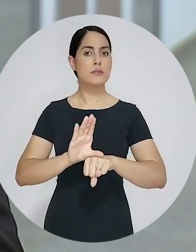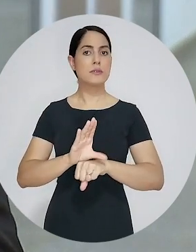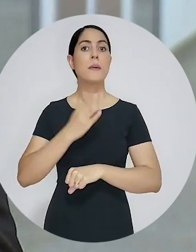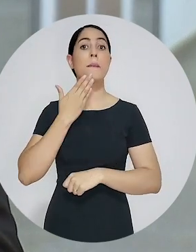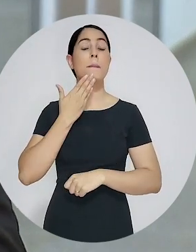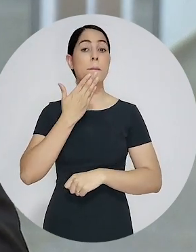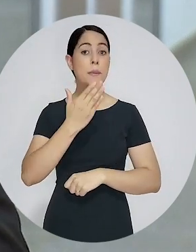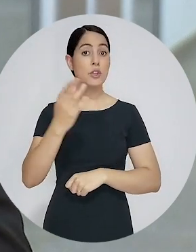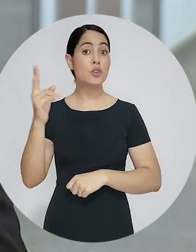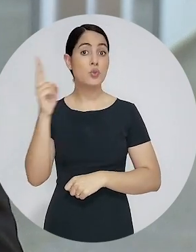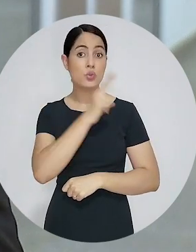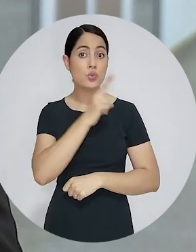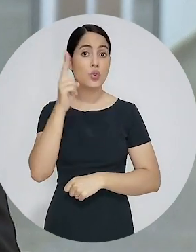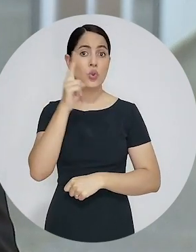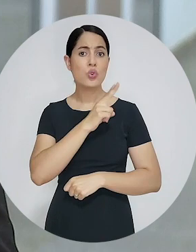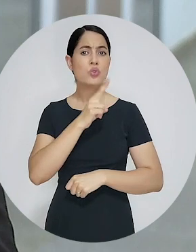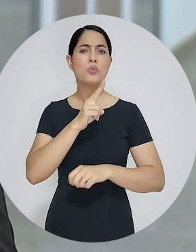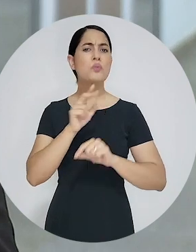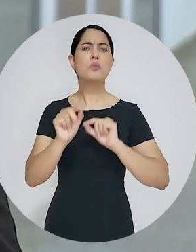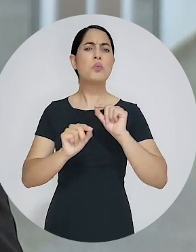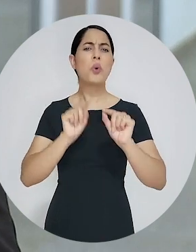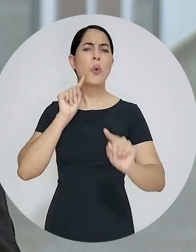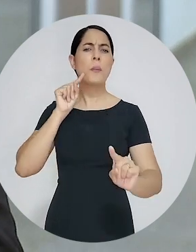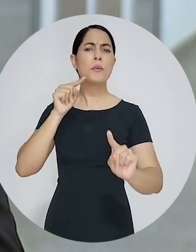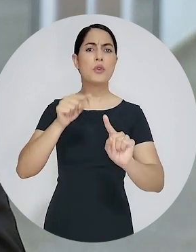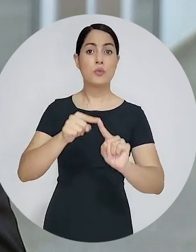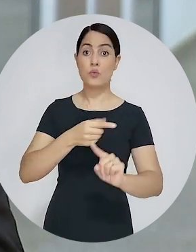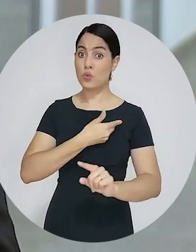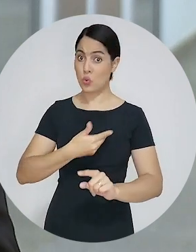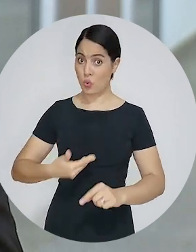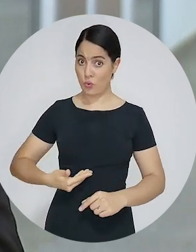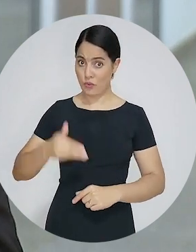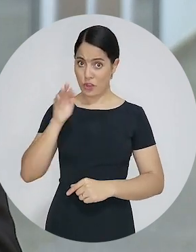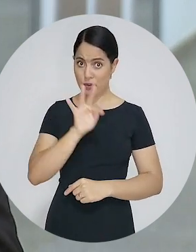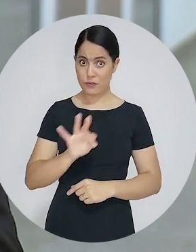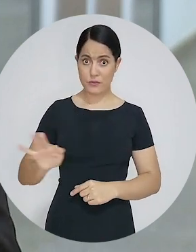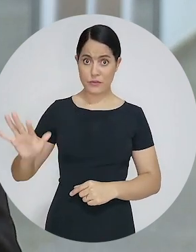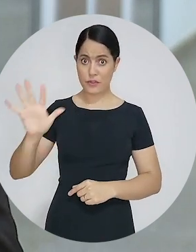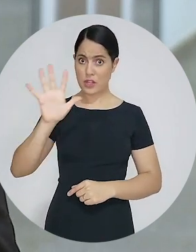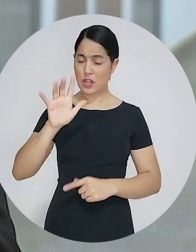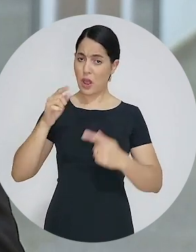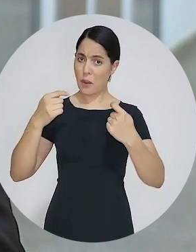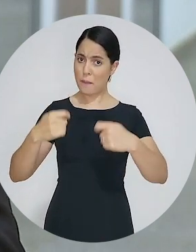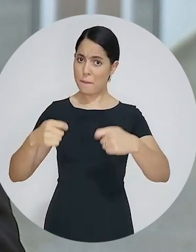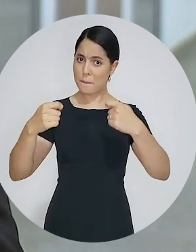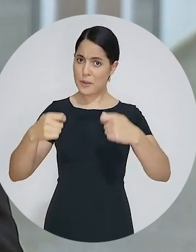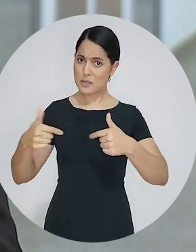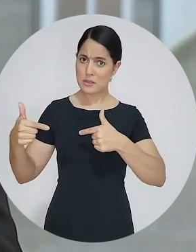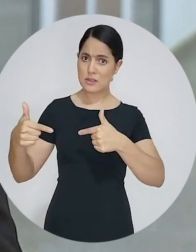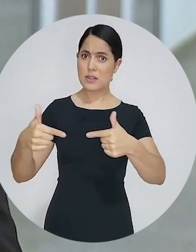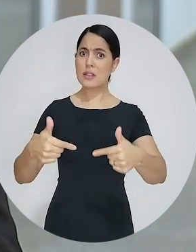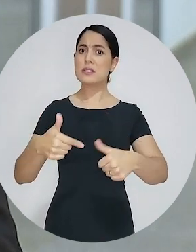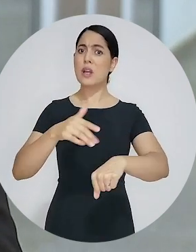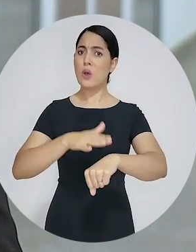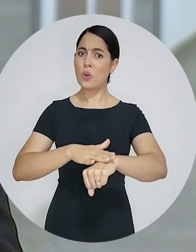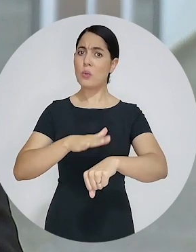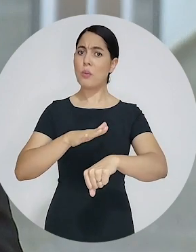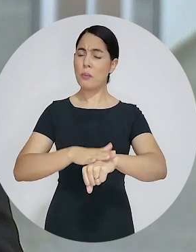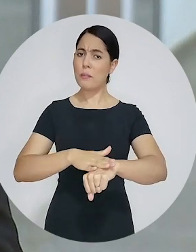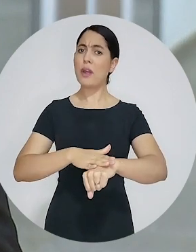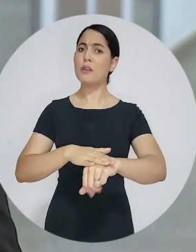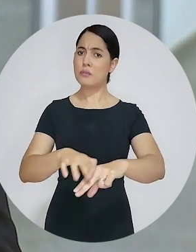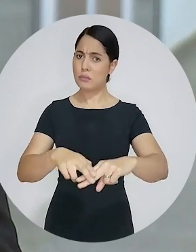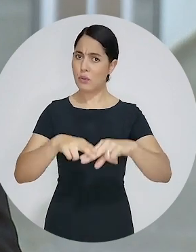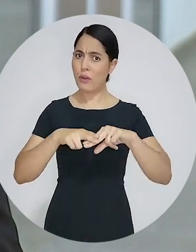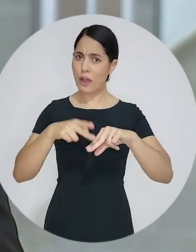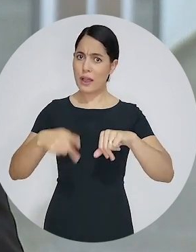medida cautelar para obrigar o governo federal a adotar medidas e conduzir políticas públicas de combate à fome